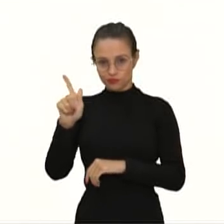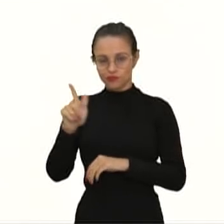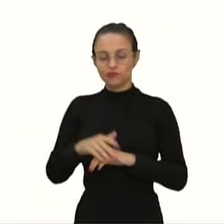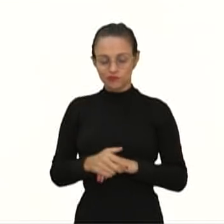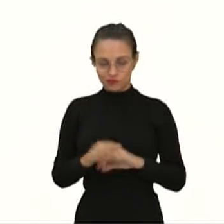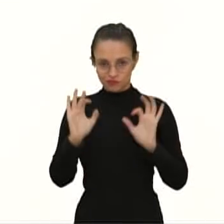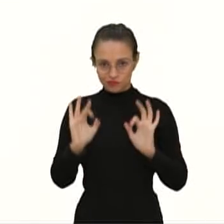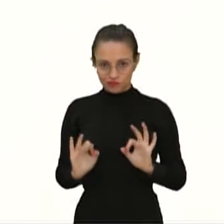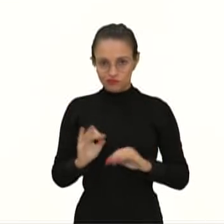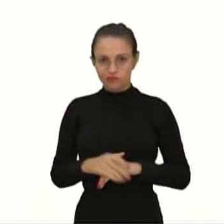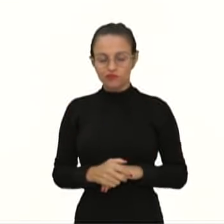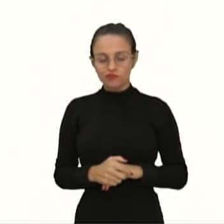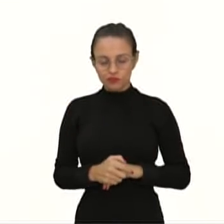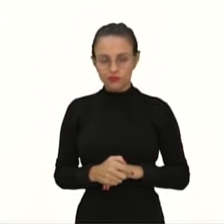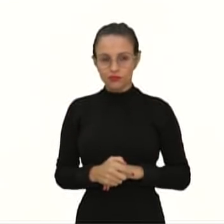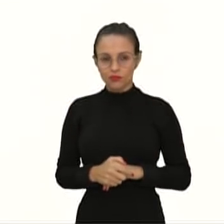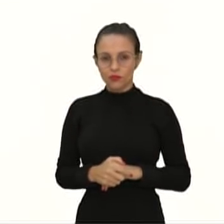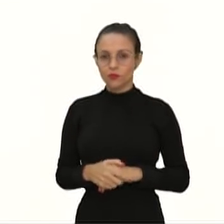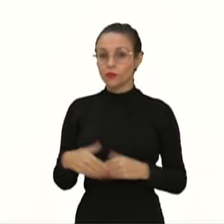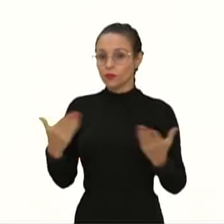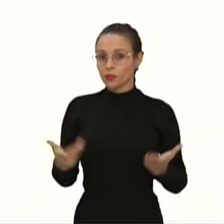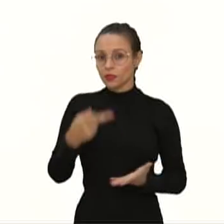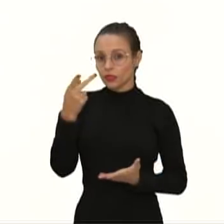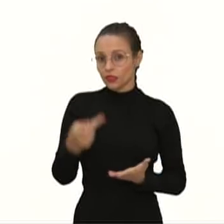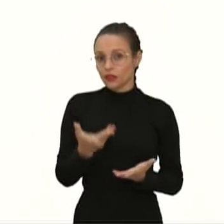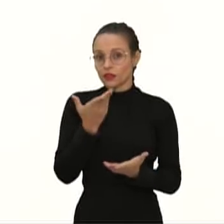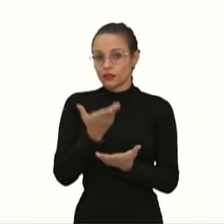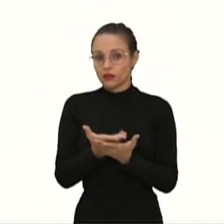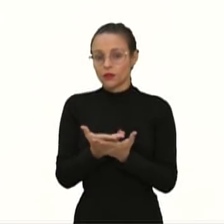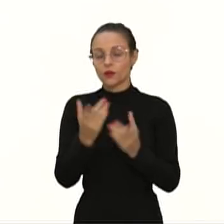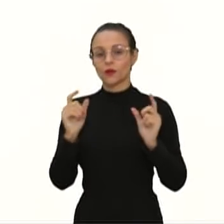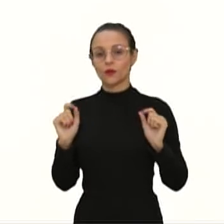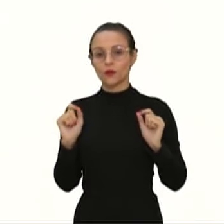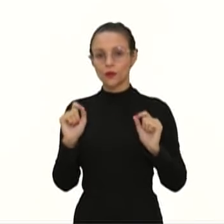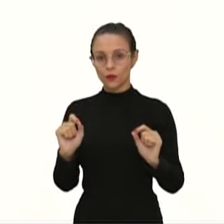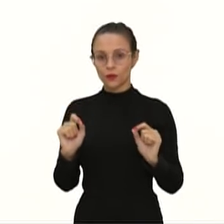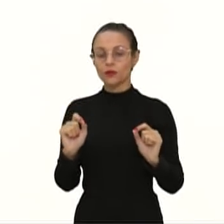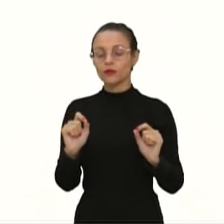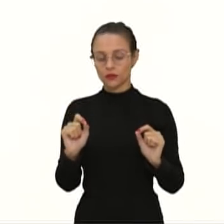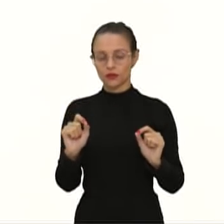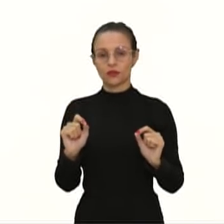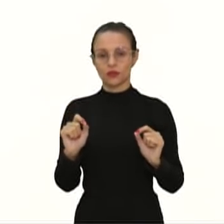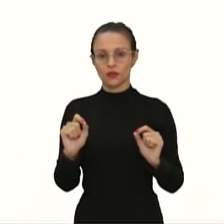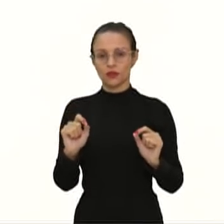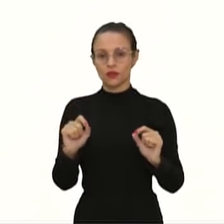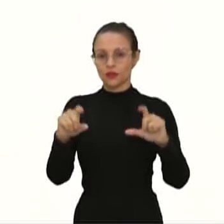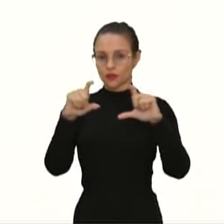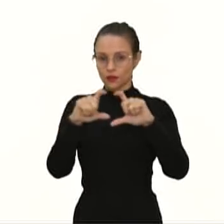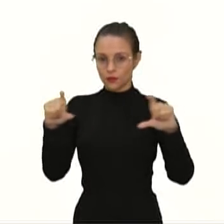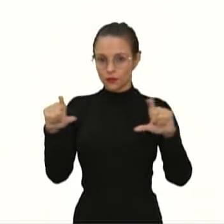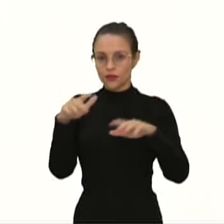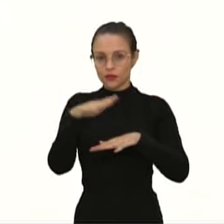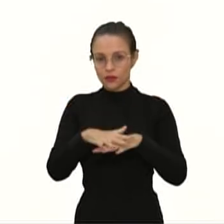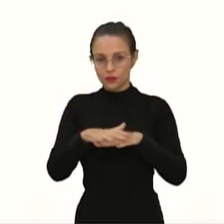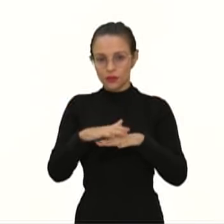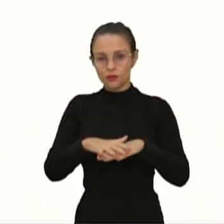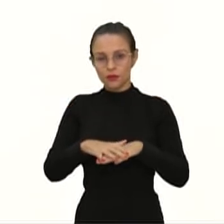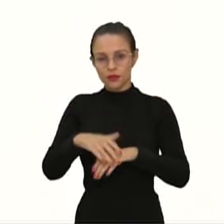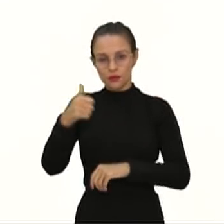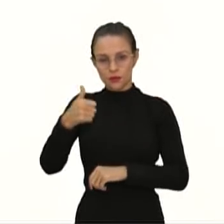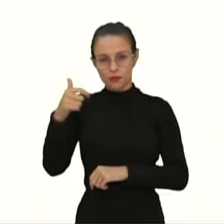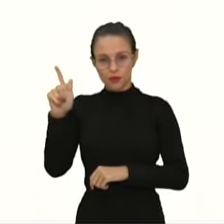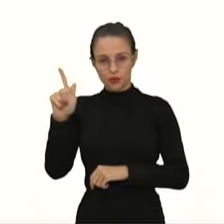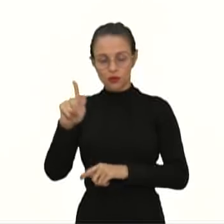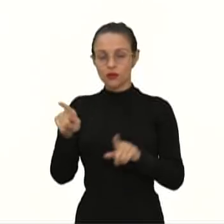equação, correto? E nesta aula, veremos o quê? Então, nesta aula, nós vamos ver a equação do primeiro grau e